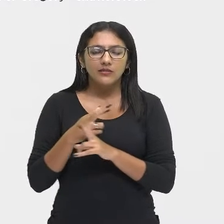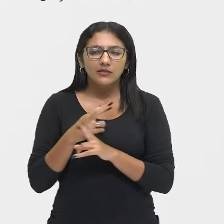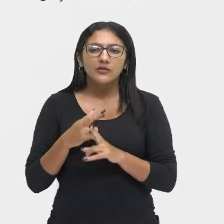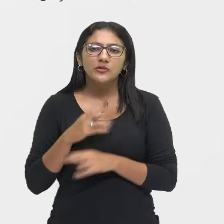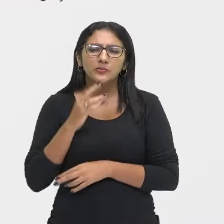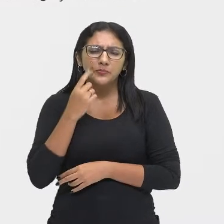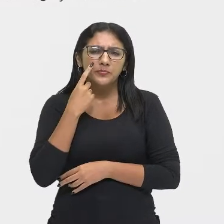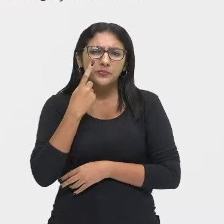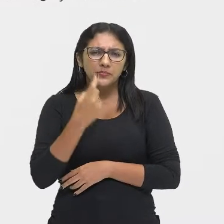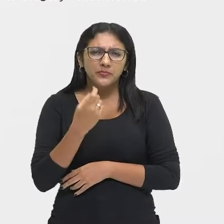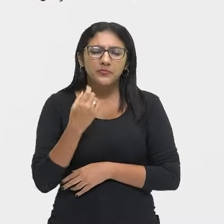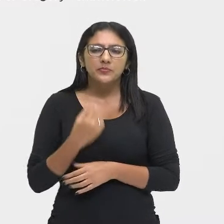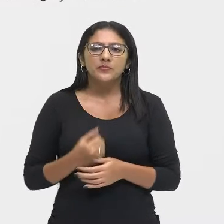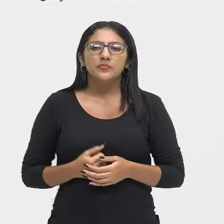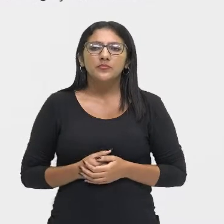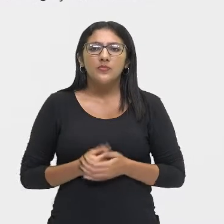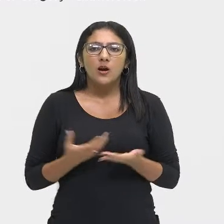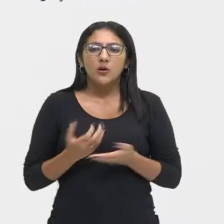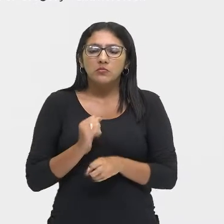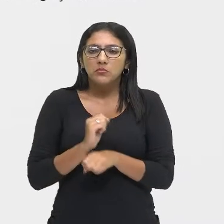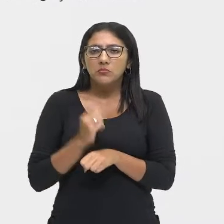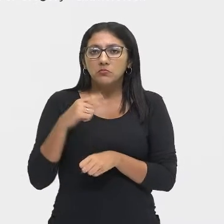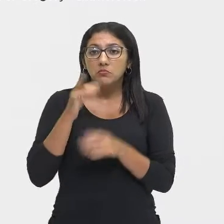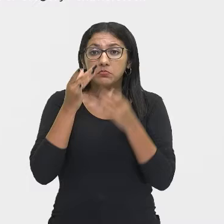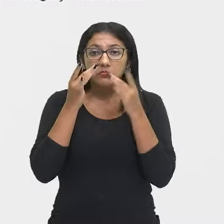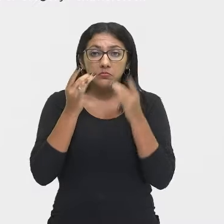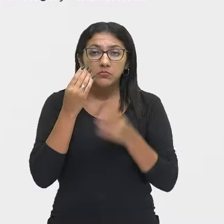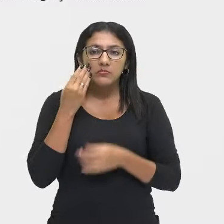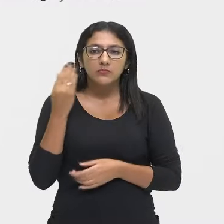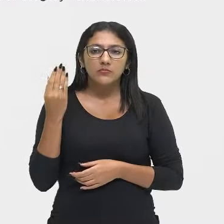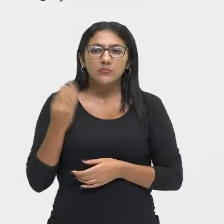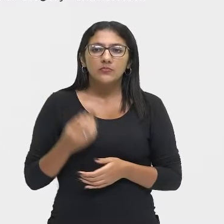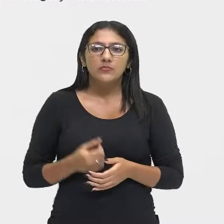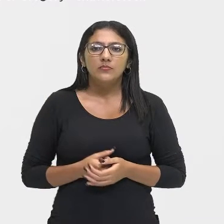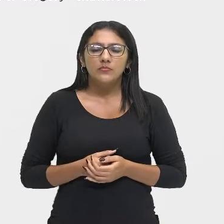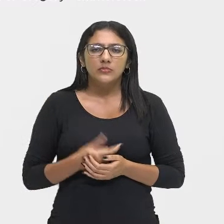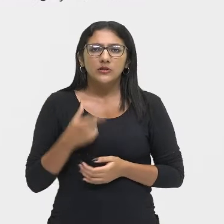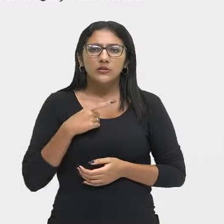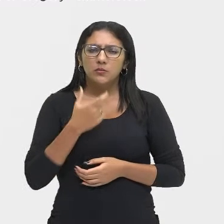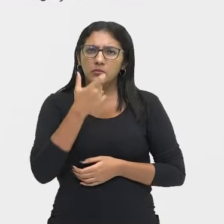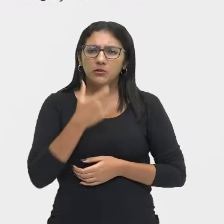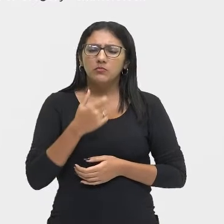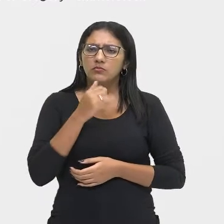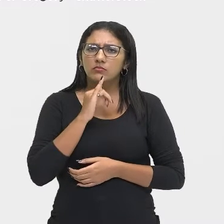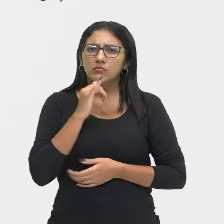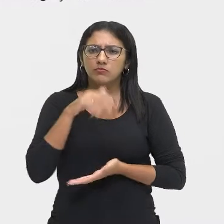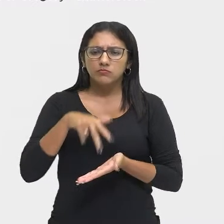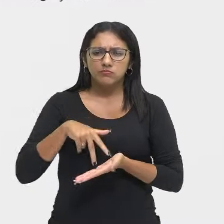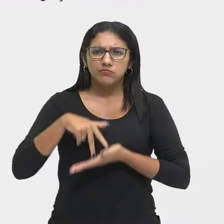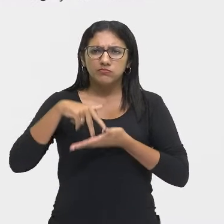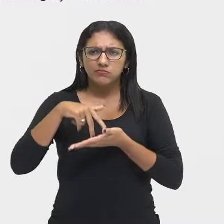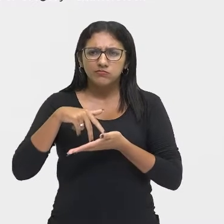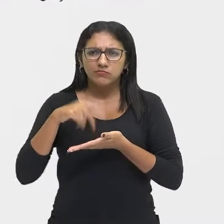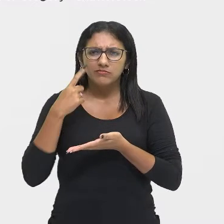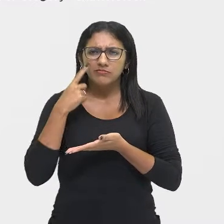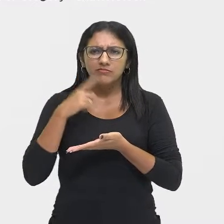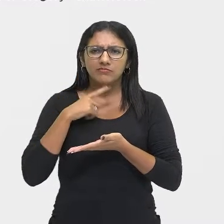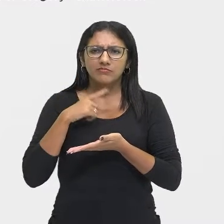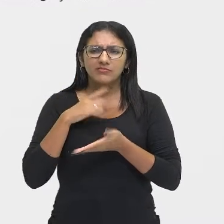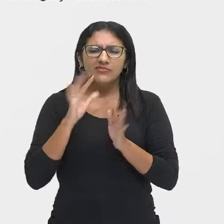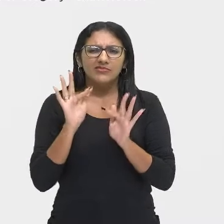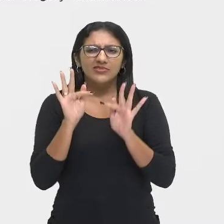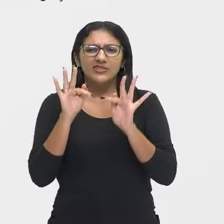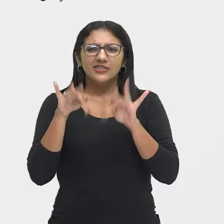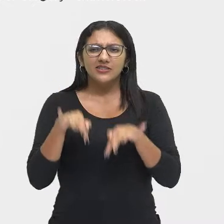Ó. Vou parar um pouquinho para vocês prestarem atenção. É uma pessoa no palco e ela está terminando uma